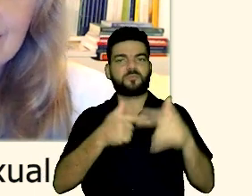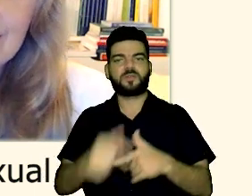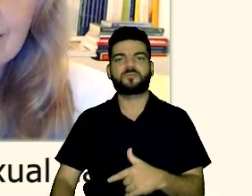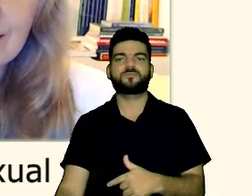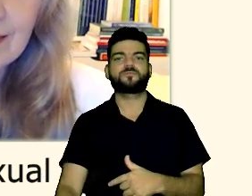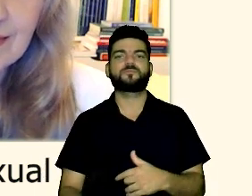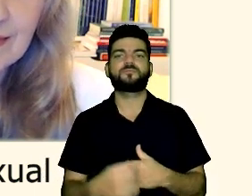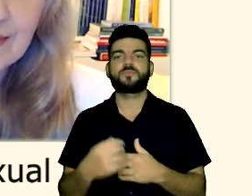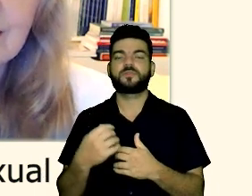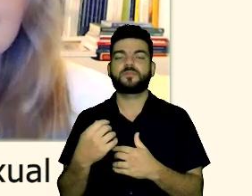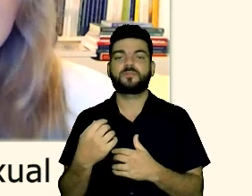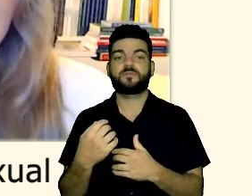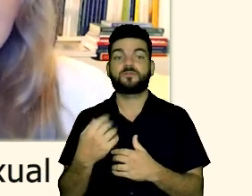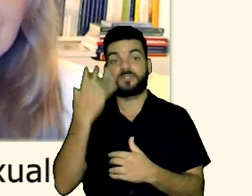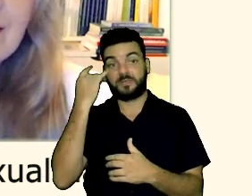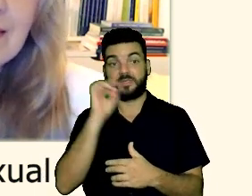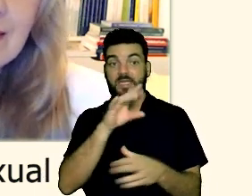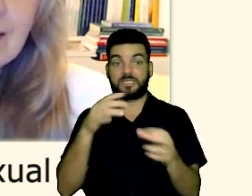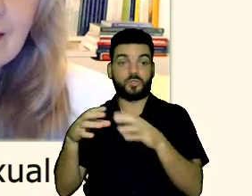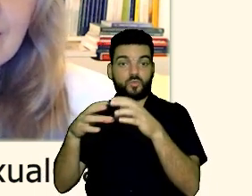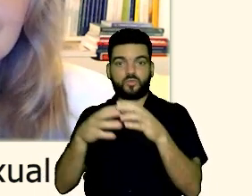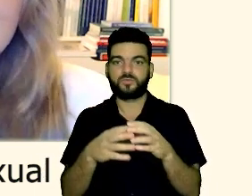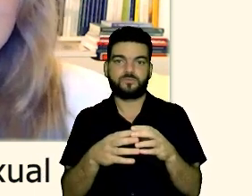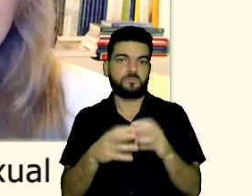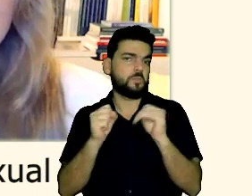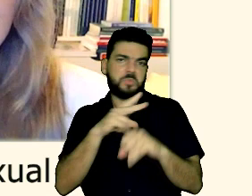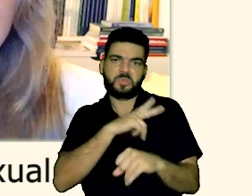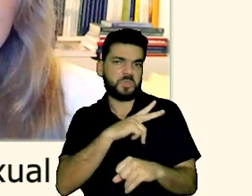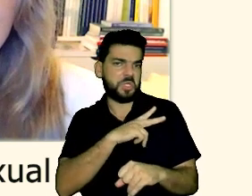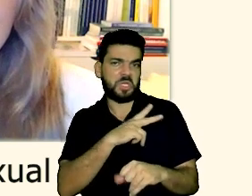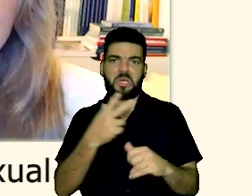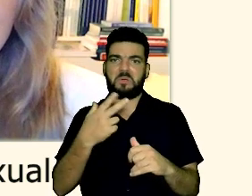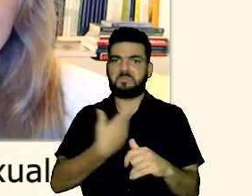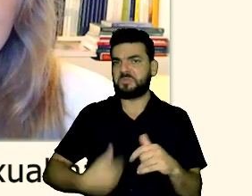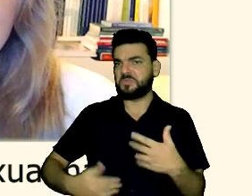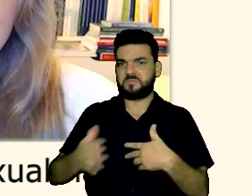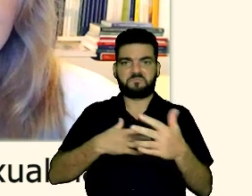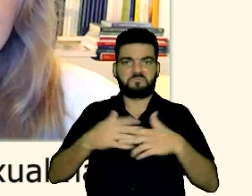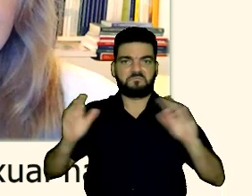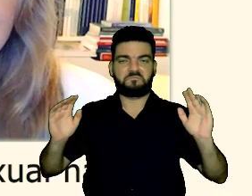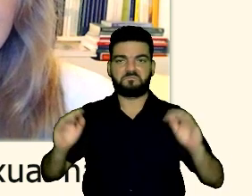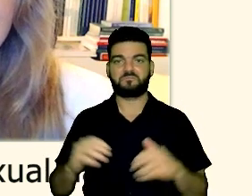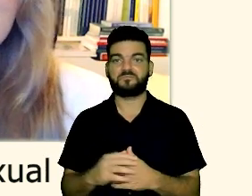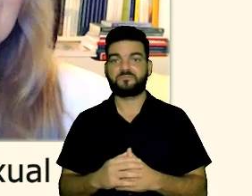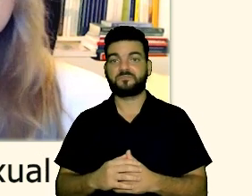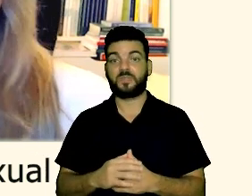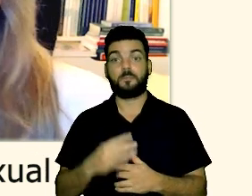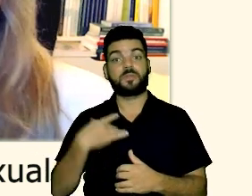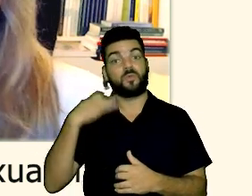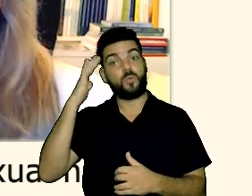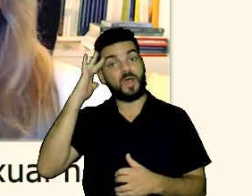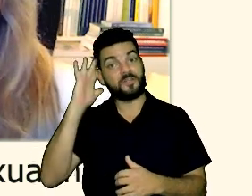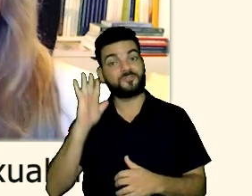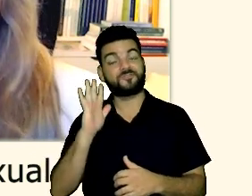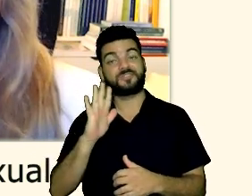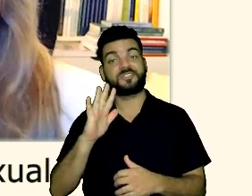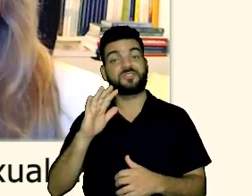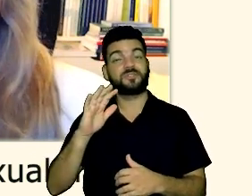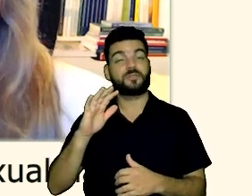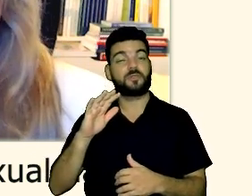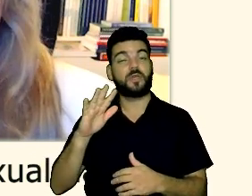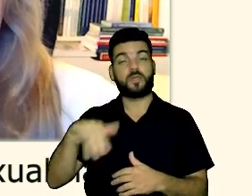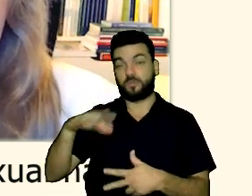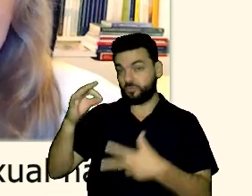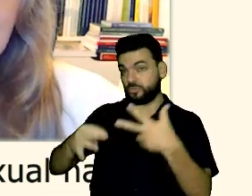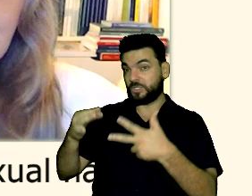mas ainda mais no âmbito do poder judiciário, que é hierarquizado, né, por sua essência, elas são